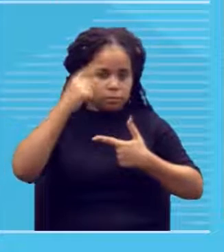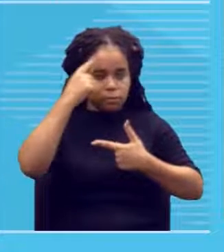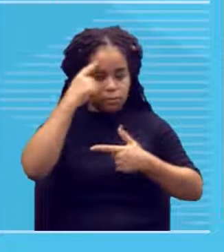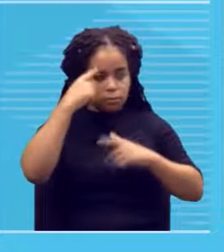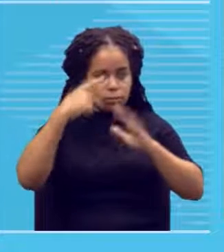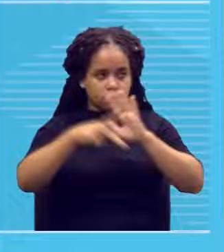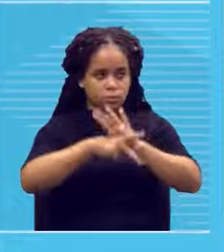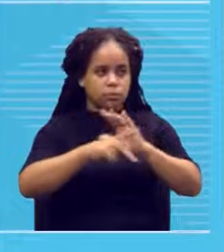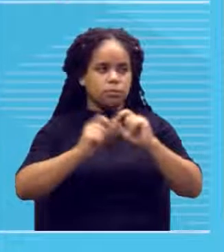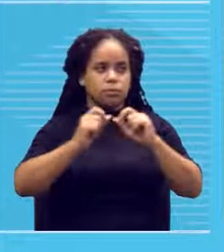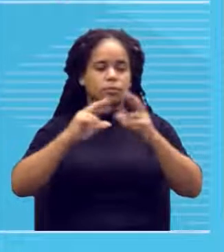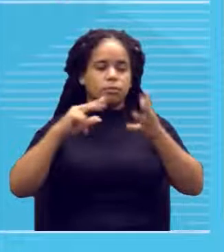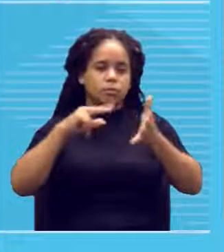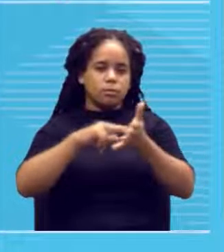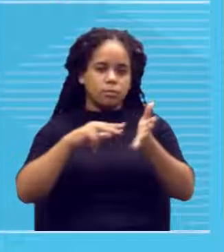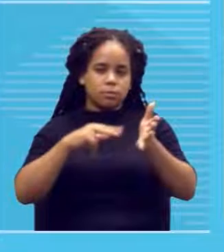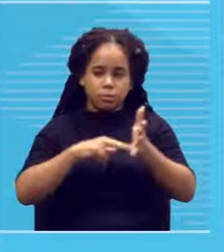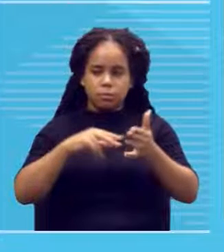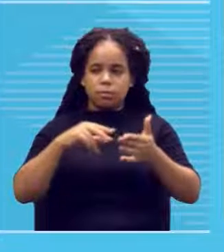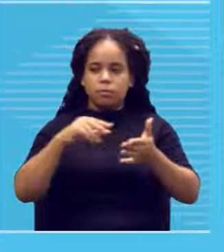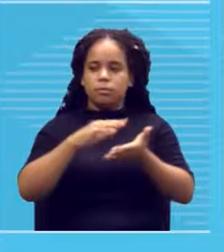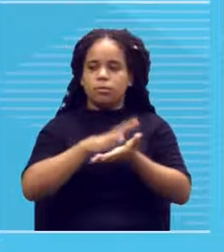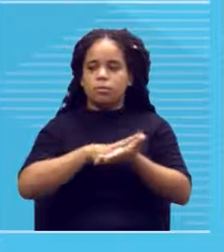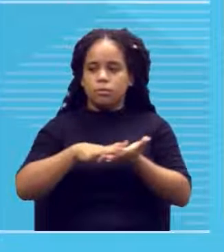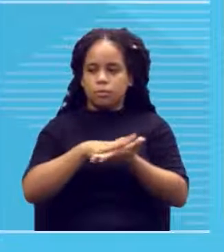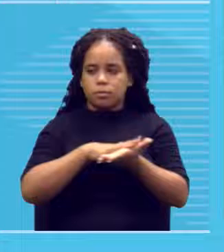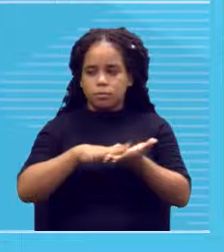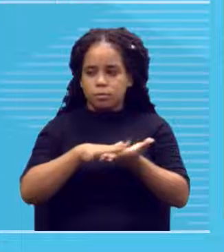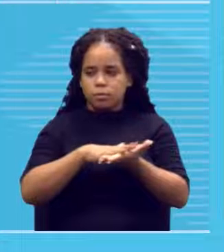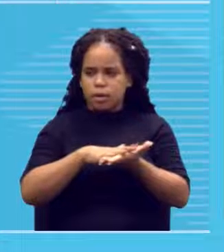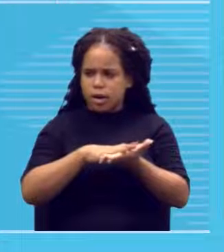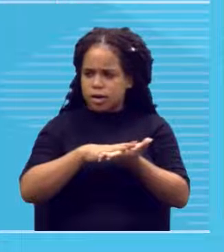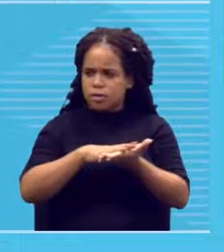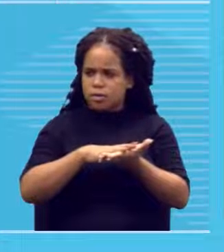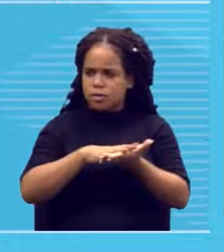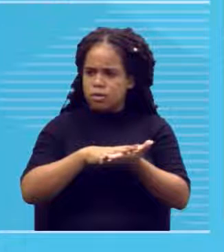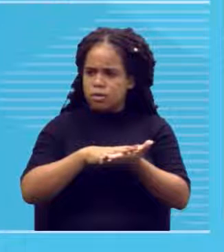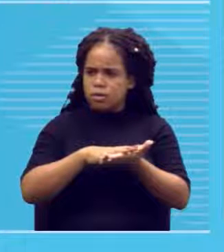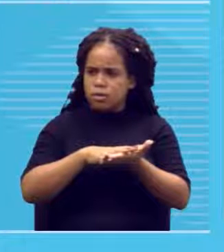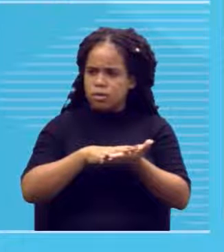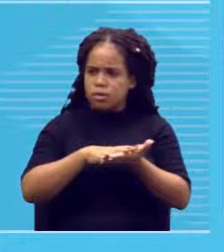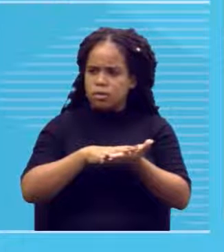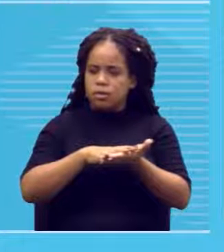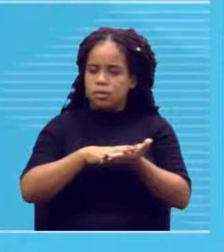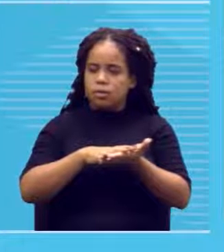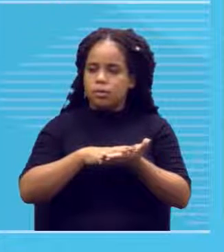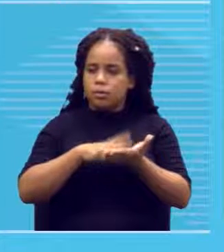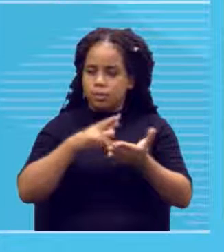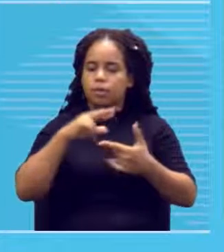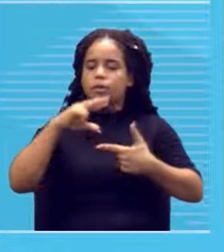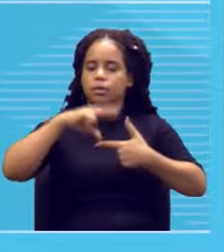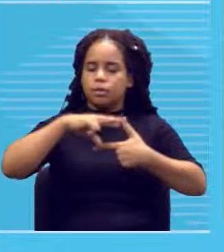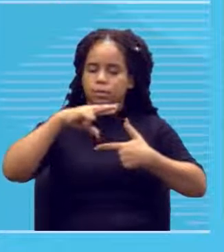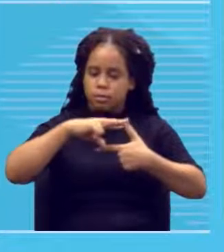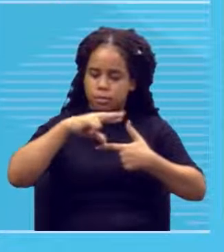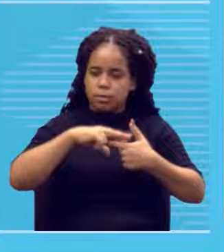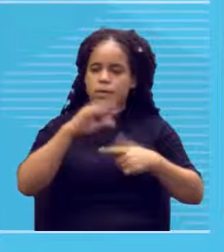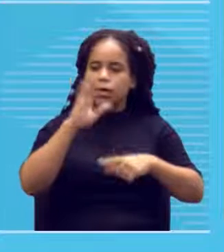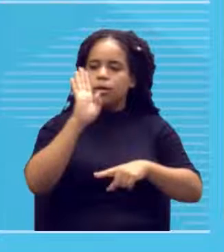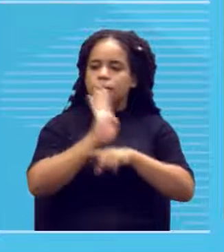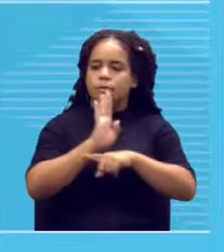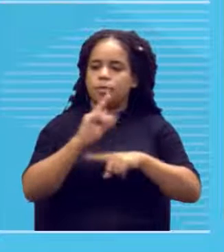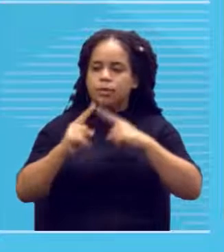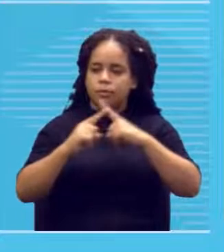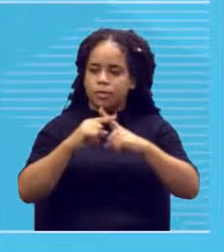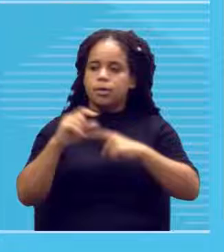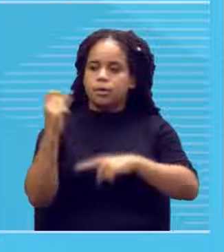prisma de base retangular eu vou precisar na área do retângulo no retângulo é base vezes altura a gente estava estudando isso agora